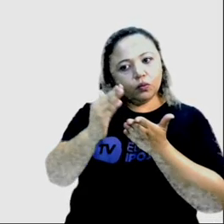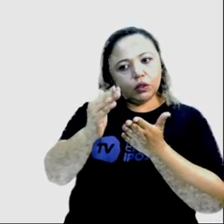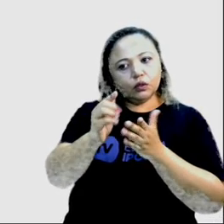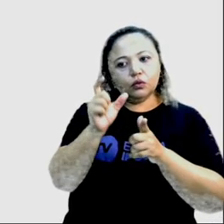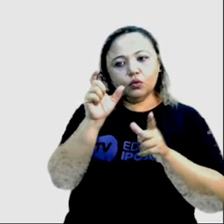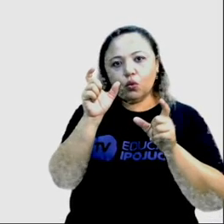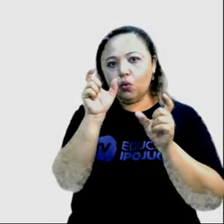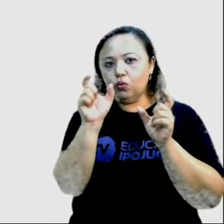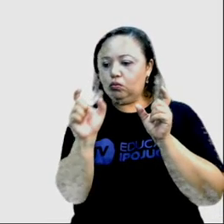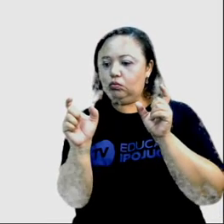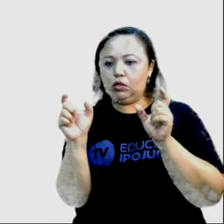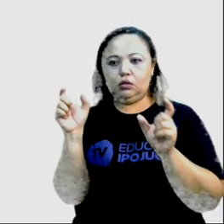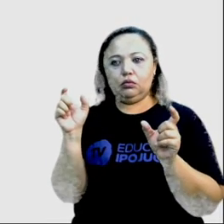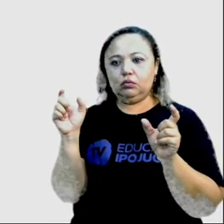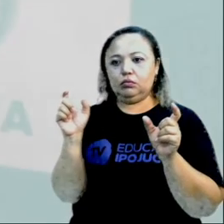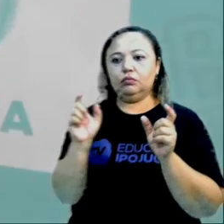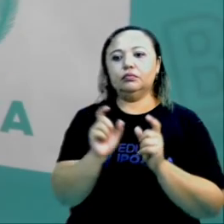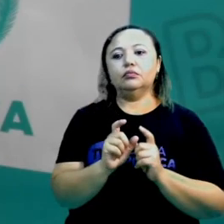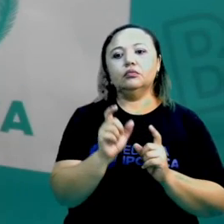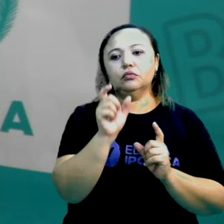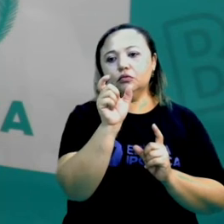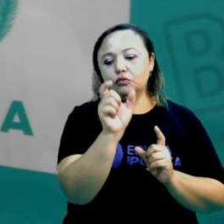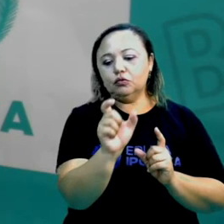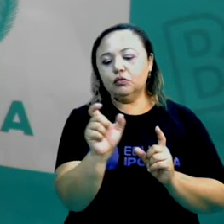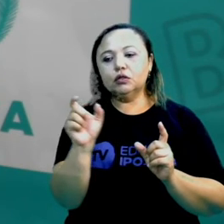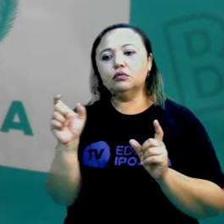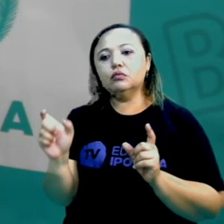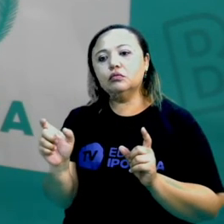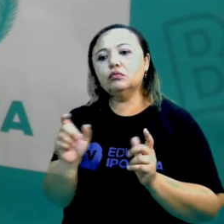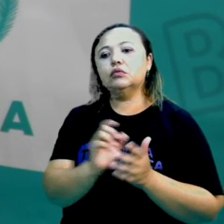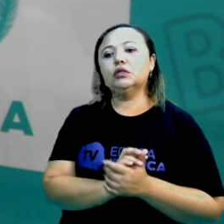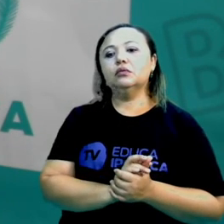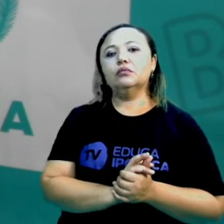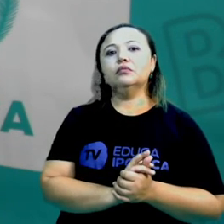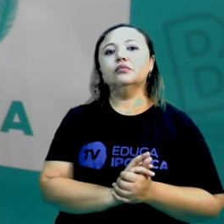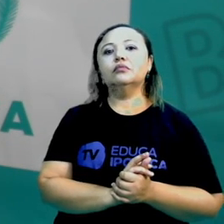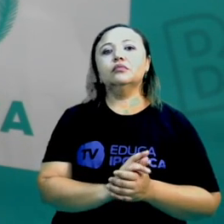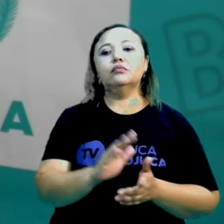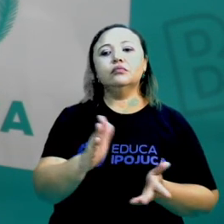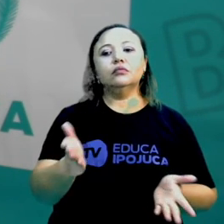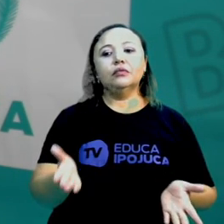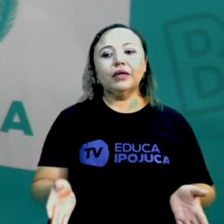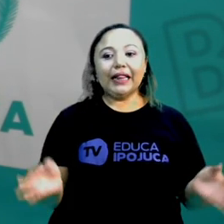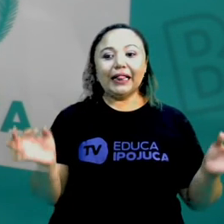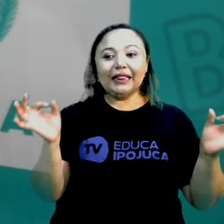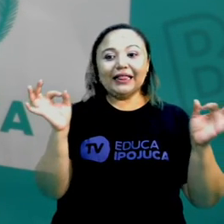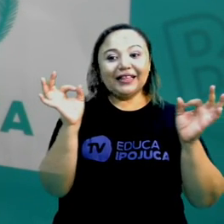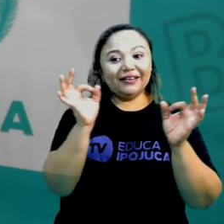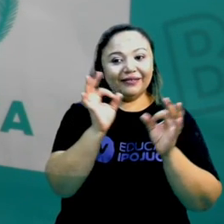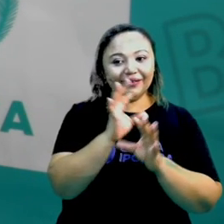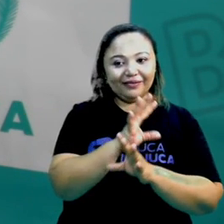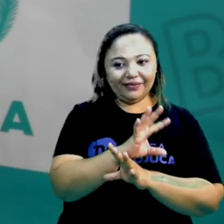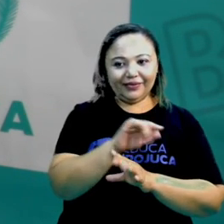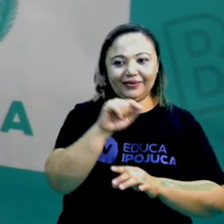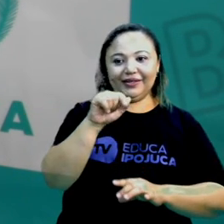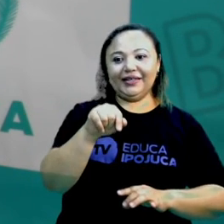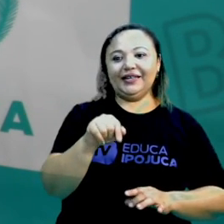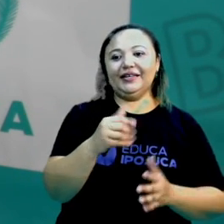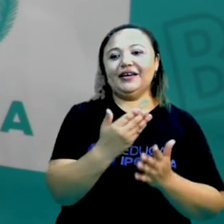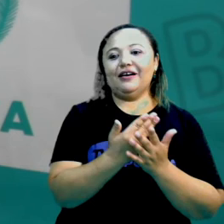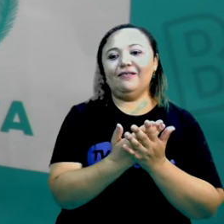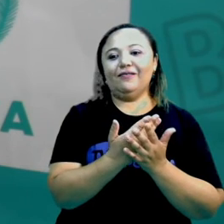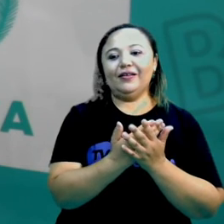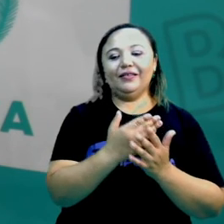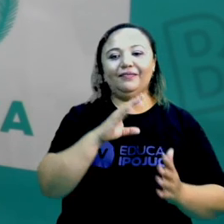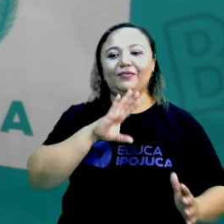escritas com a letra D, tanto no início como também no meio. Ficamos por aqui na nossa aula